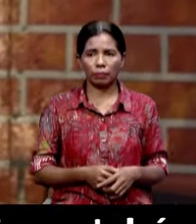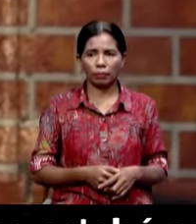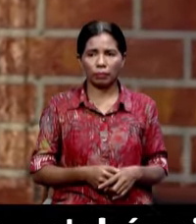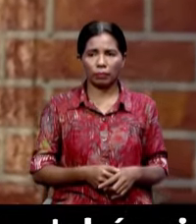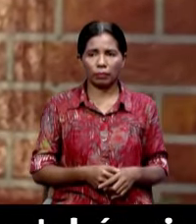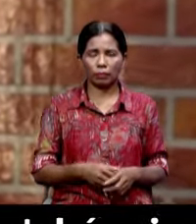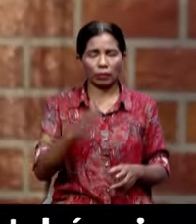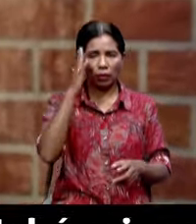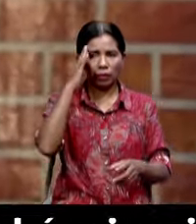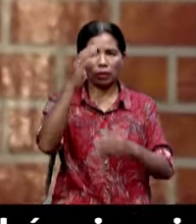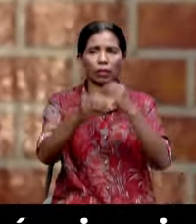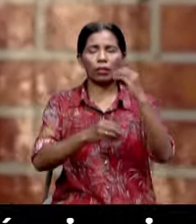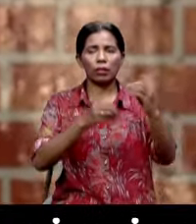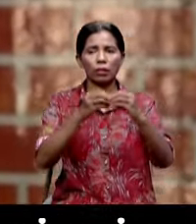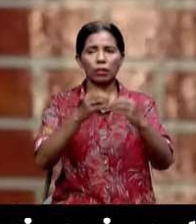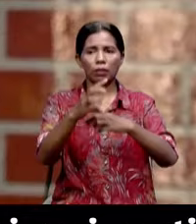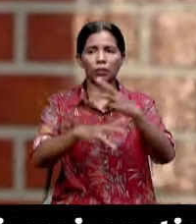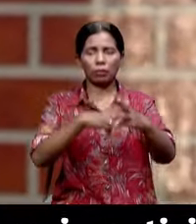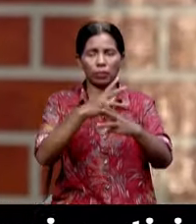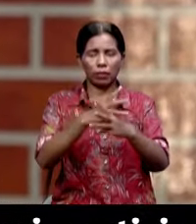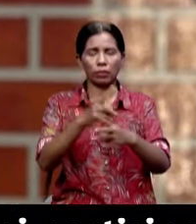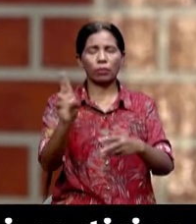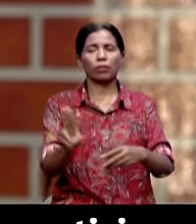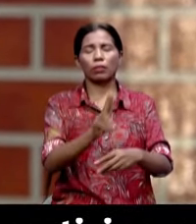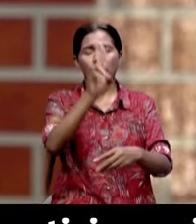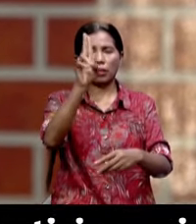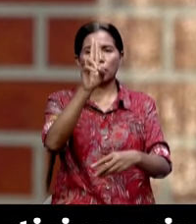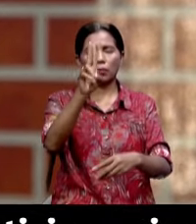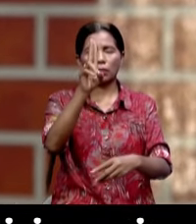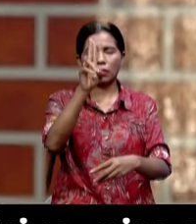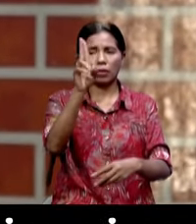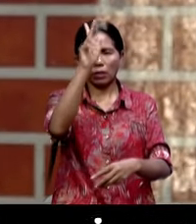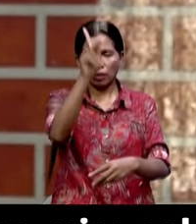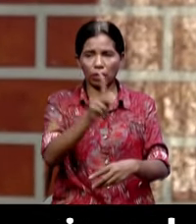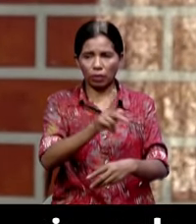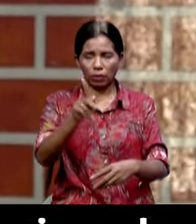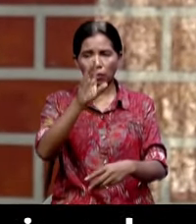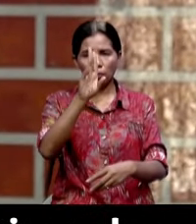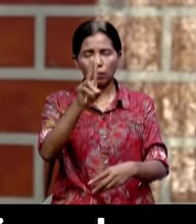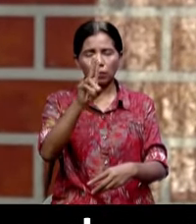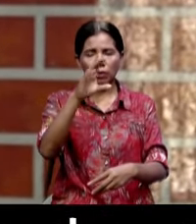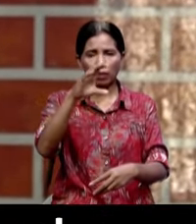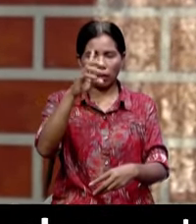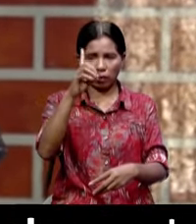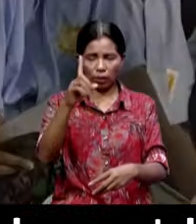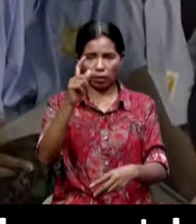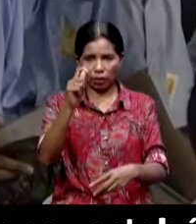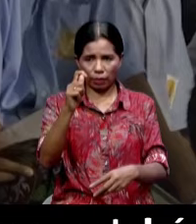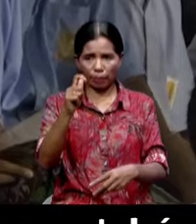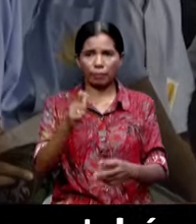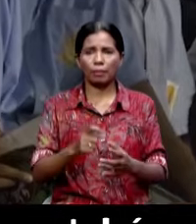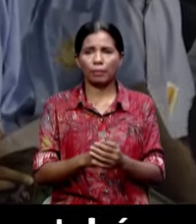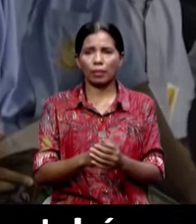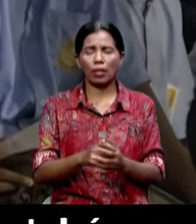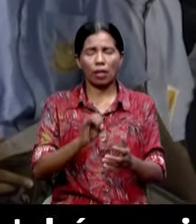Até na Grande Universidade Católica, a Dona Infância do Meio.